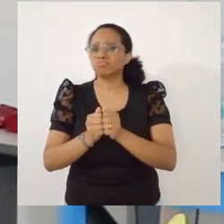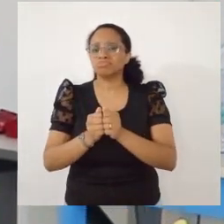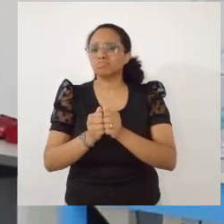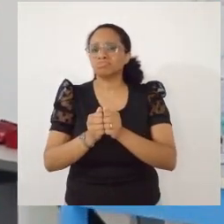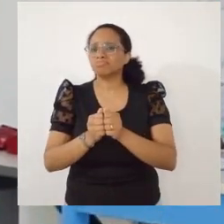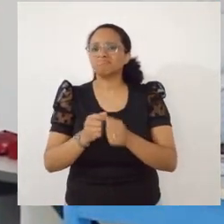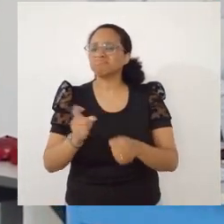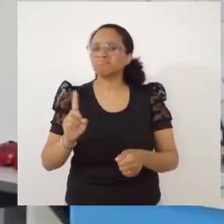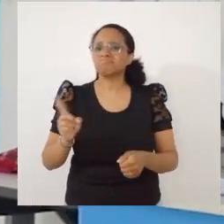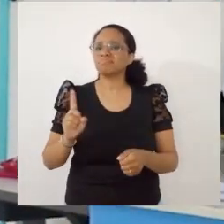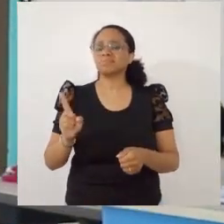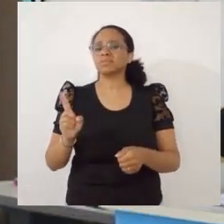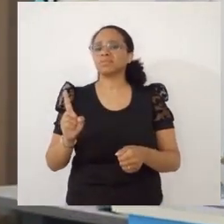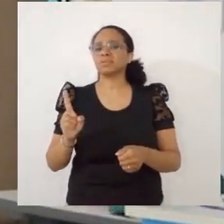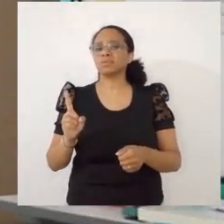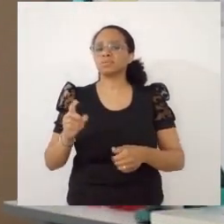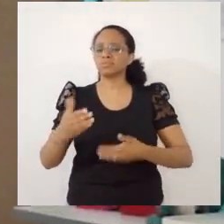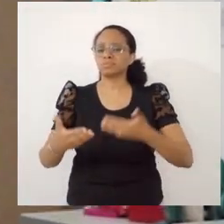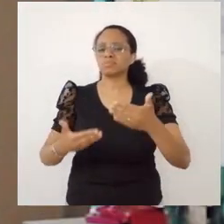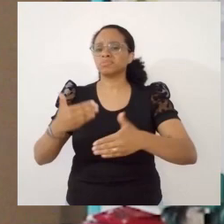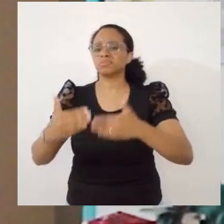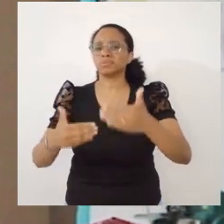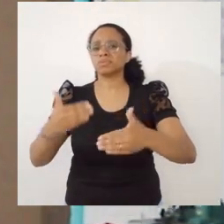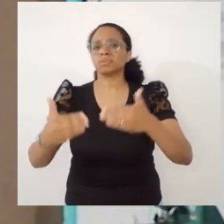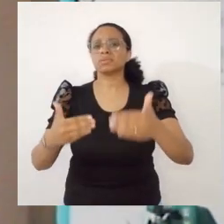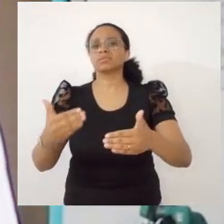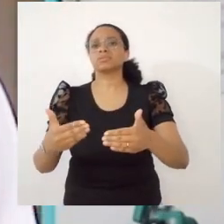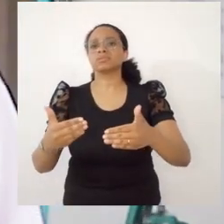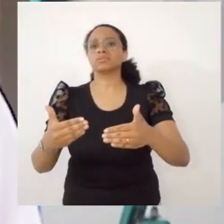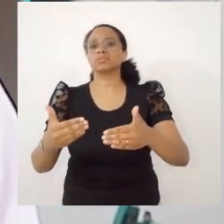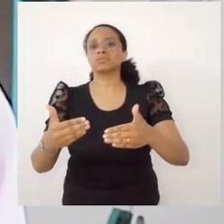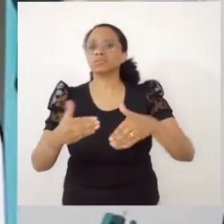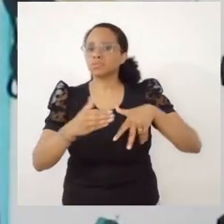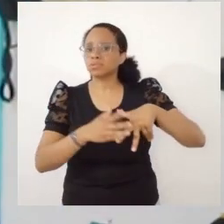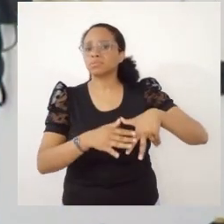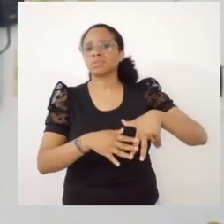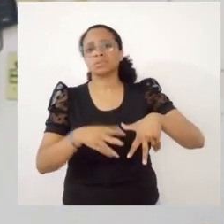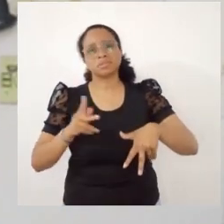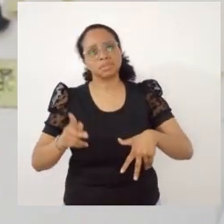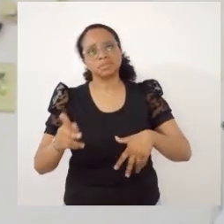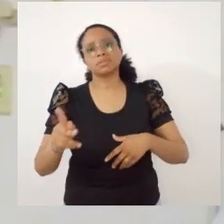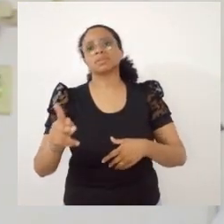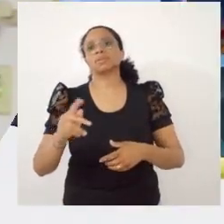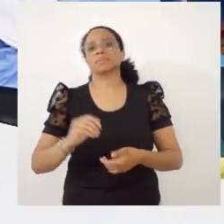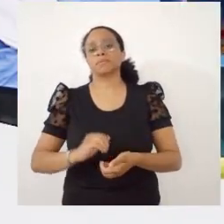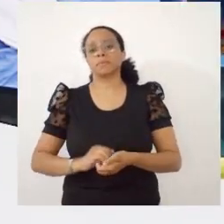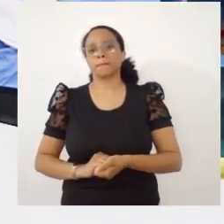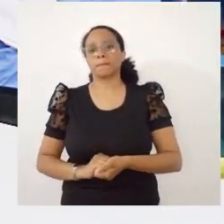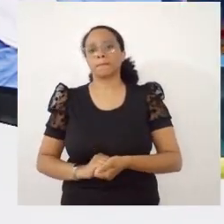Desta maneira, a interação a seguir será única, inédita, surpreendente e verdadeira.